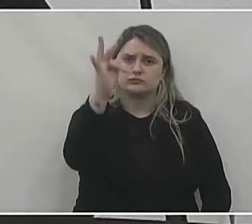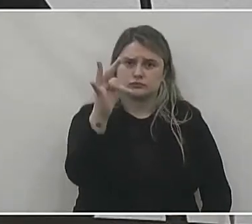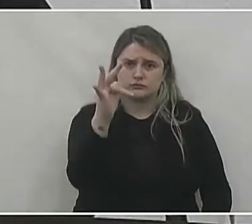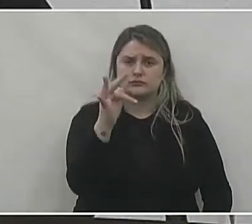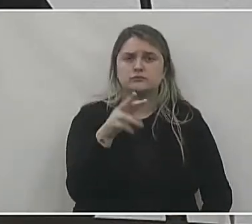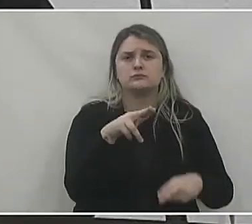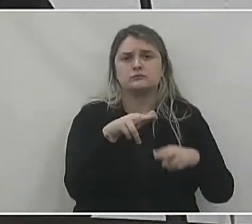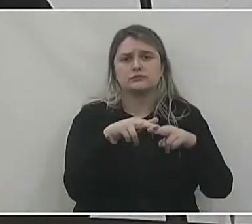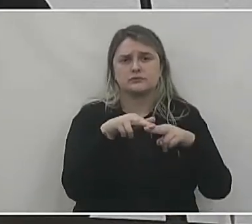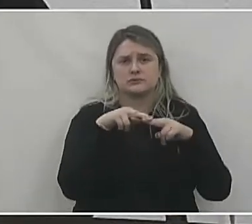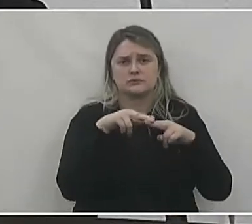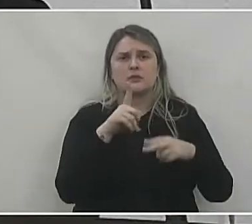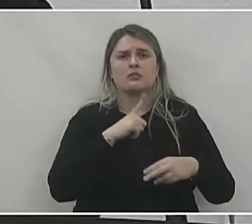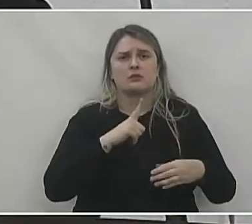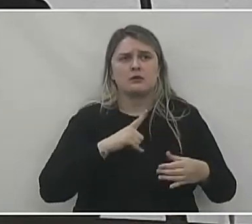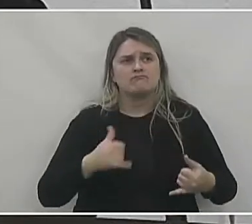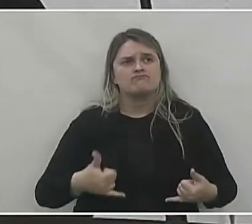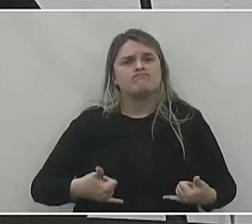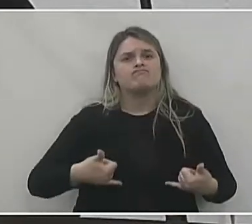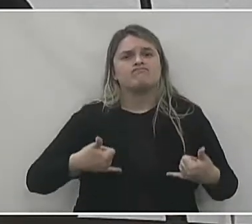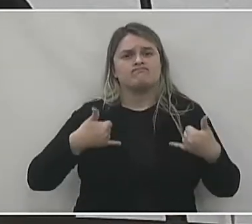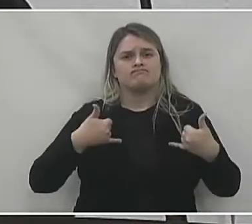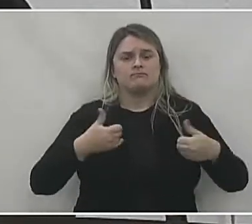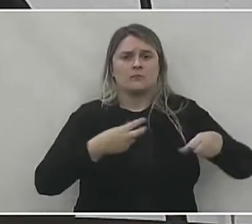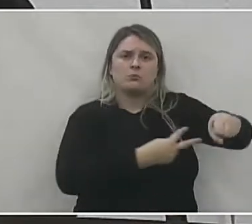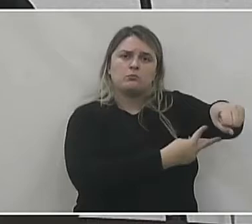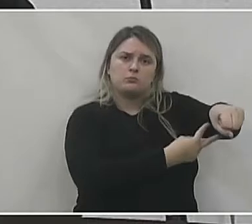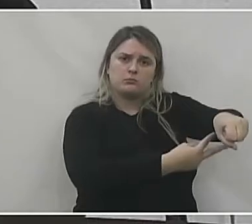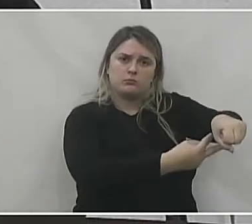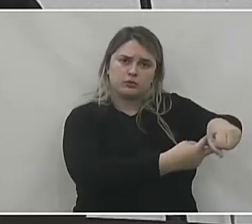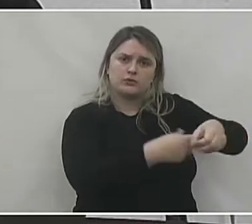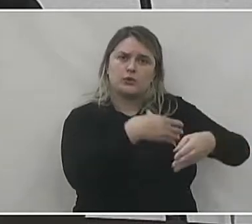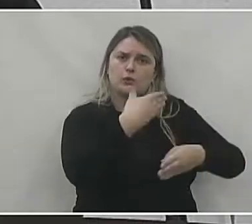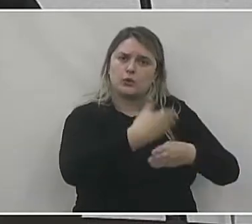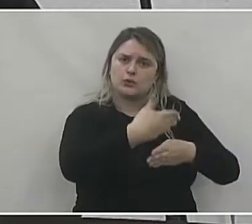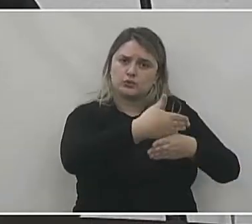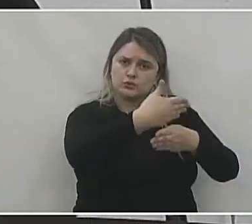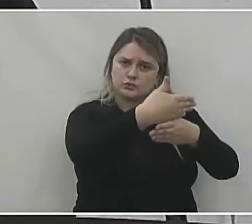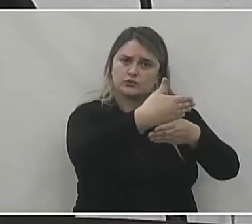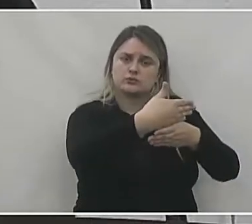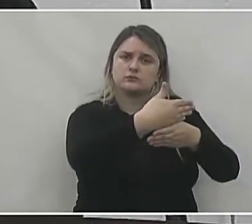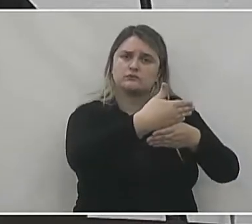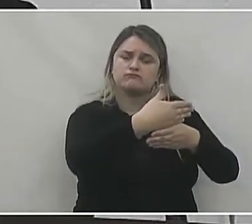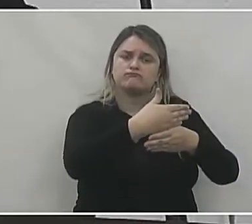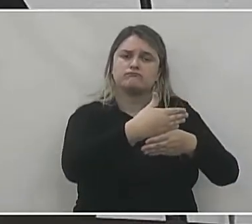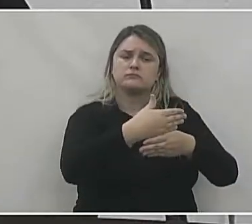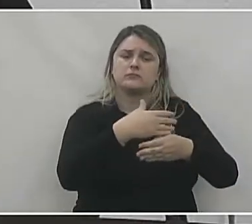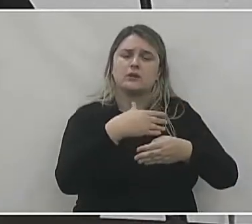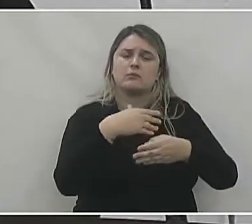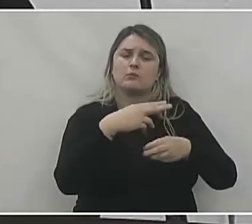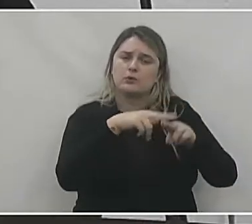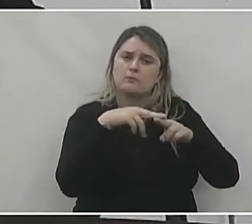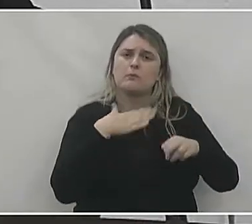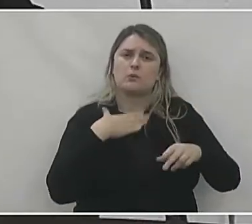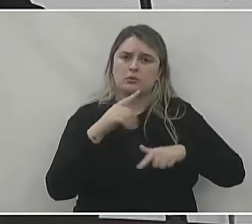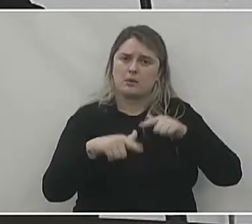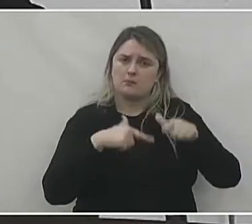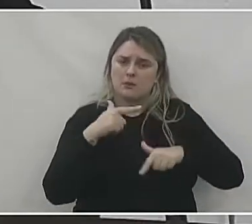eu tenho muito orgulho dessa ponte ter sido construída com fruto do meu